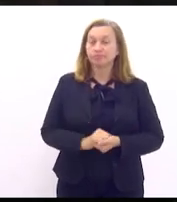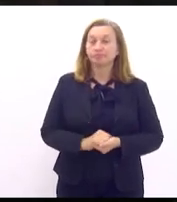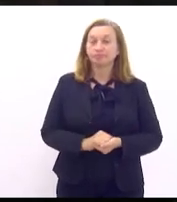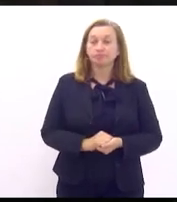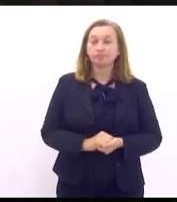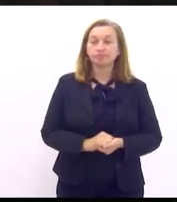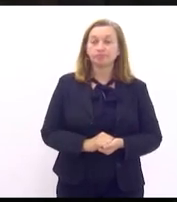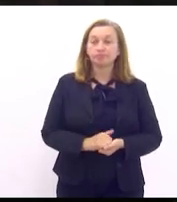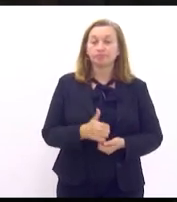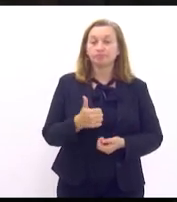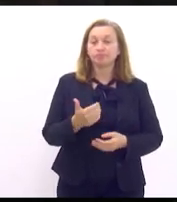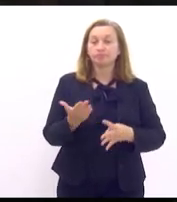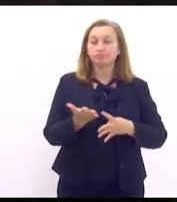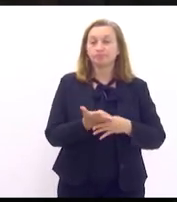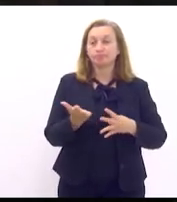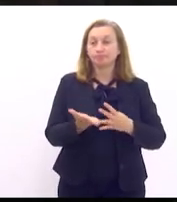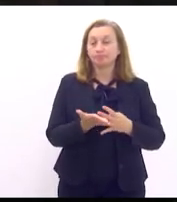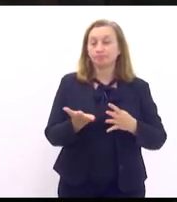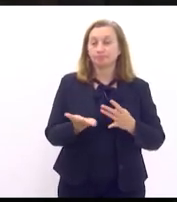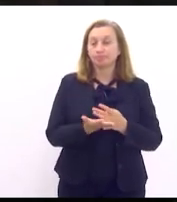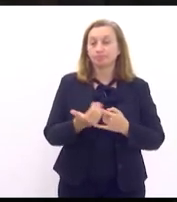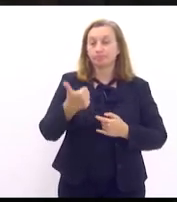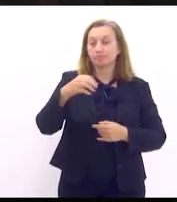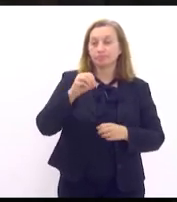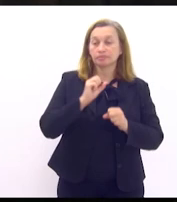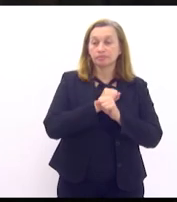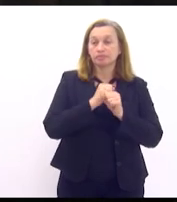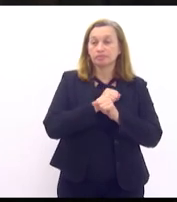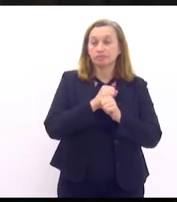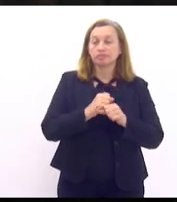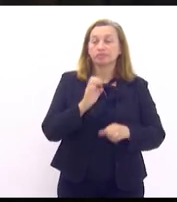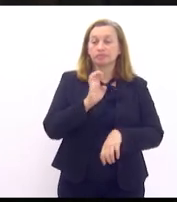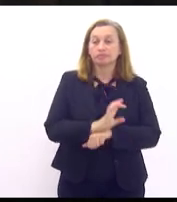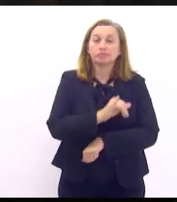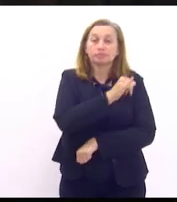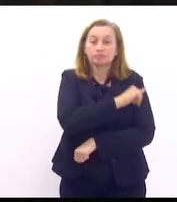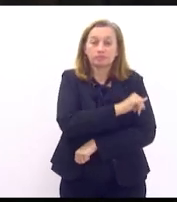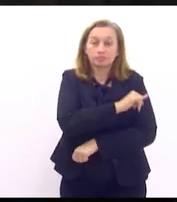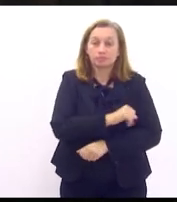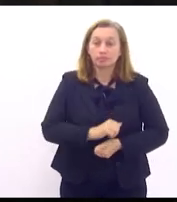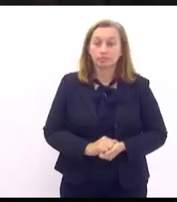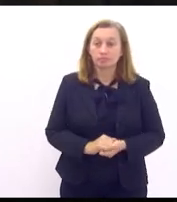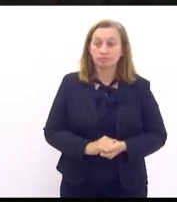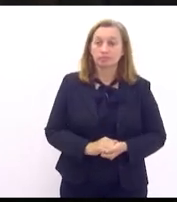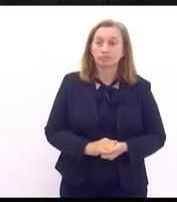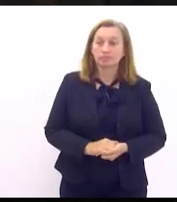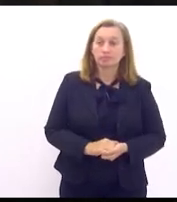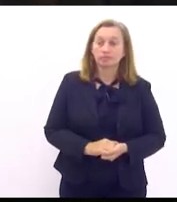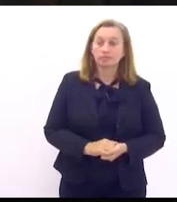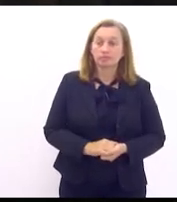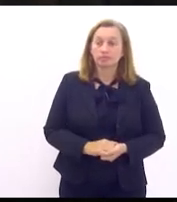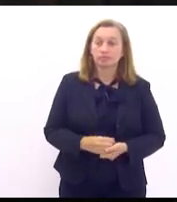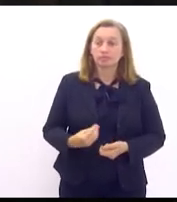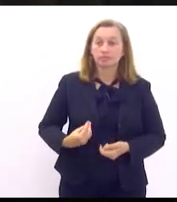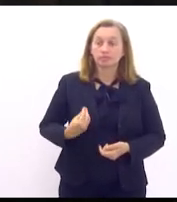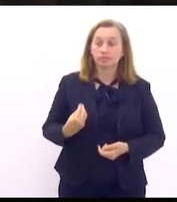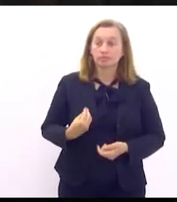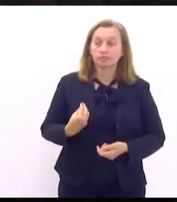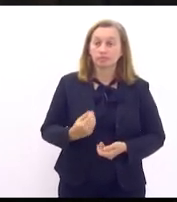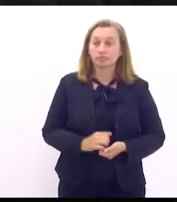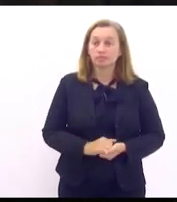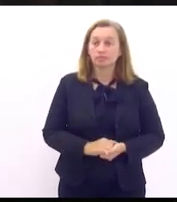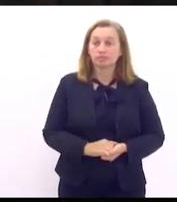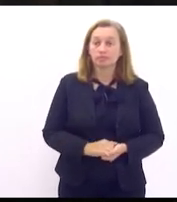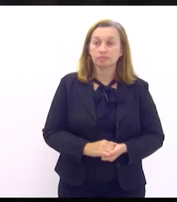em 10 anos. Ou seja, o Estado do Rio de Janeiro vive um superávit,